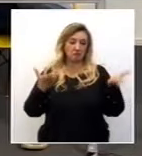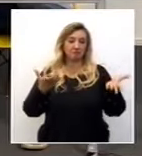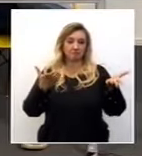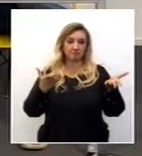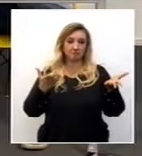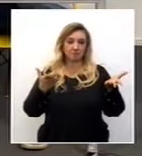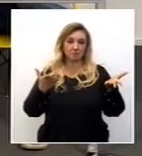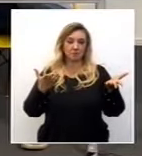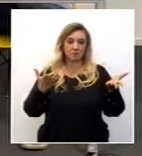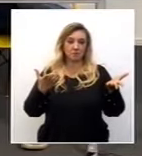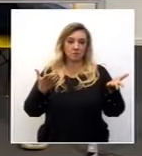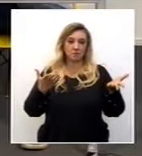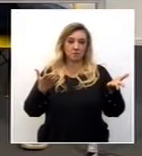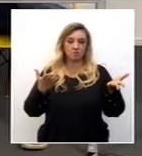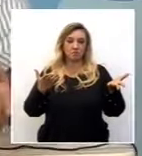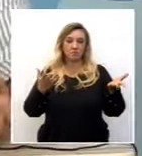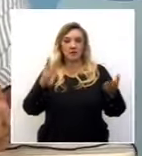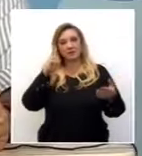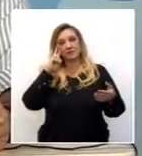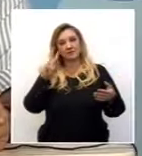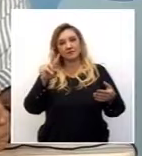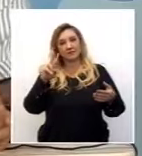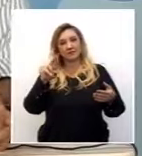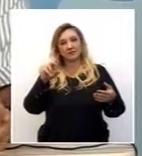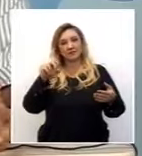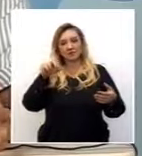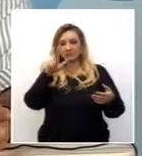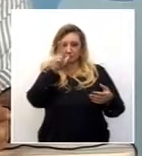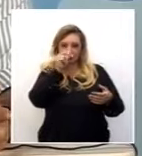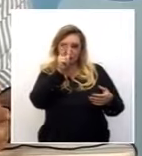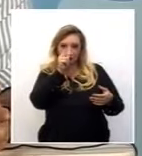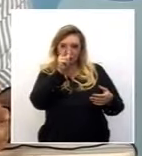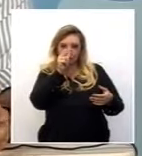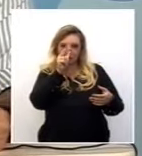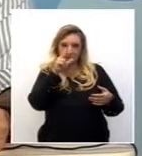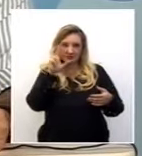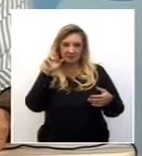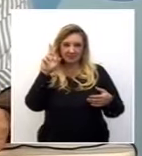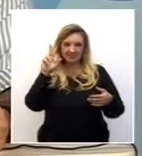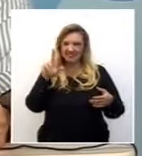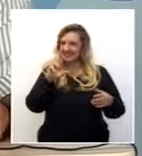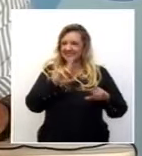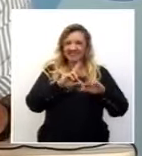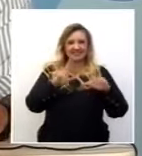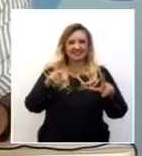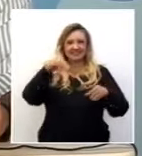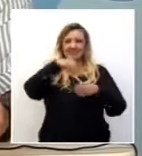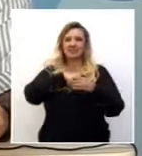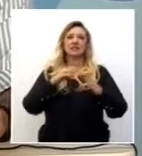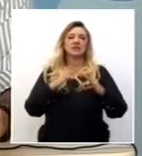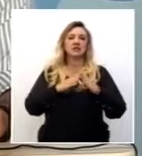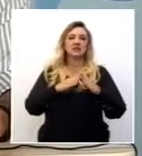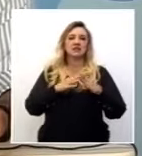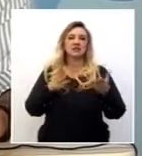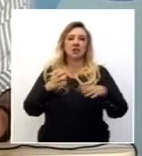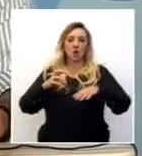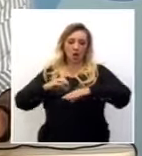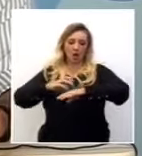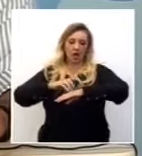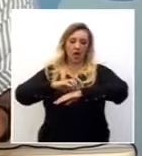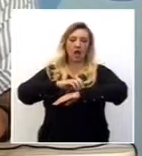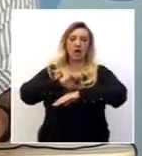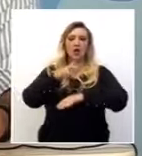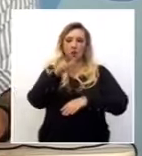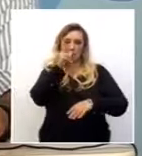de Eu vi acontecem. um inseto diferente na minha casa. Mas é um inseto ou é um aracnídeo?